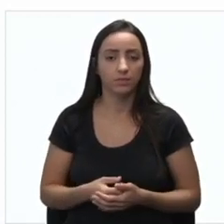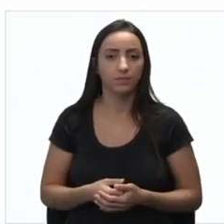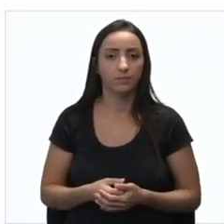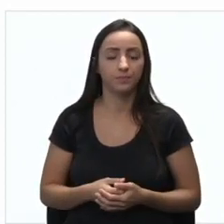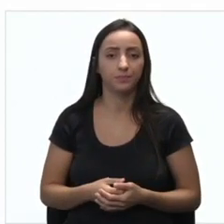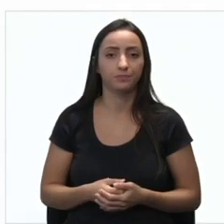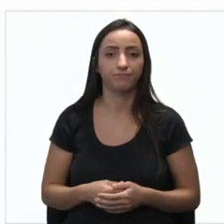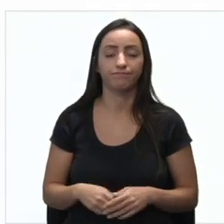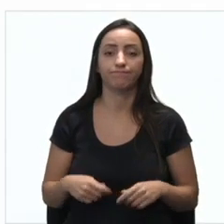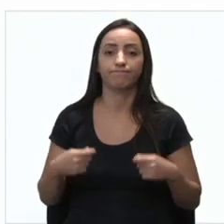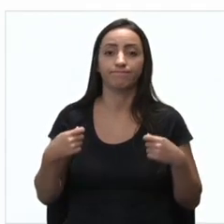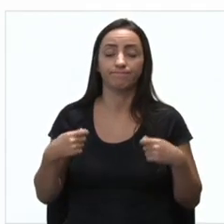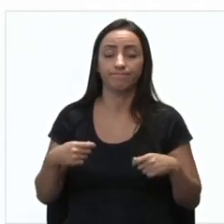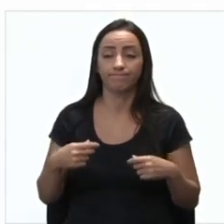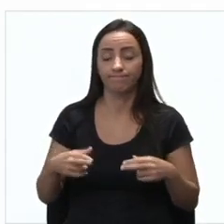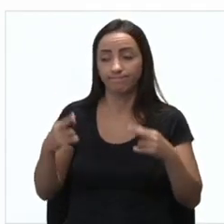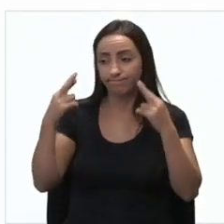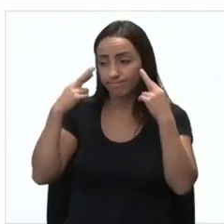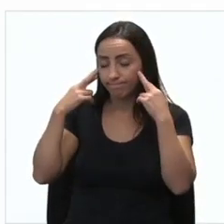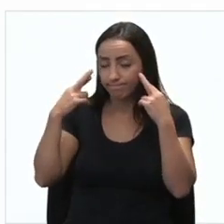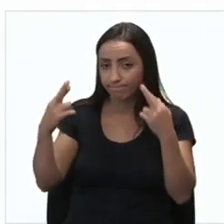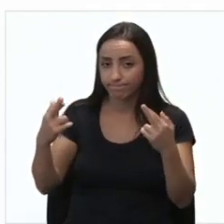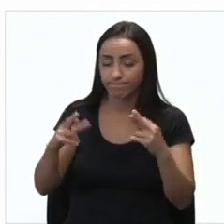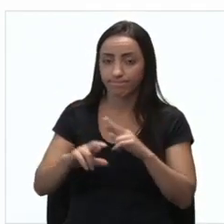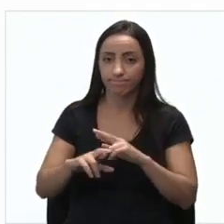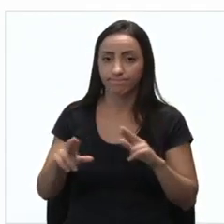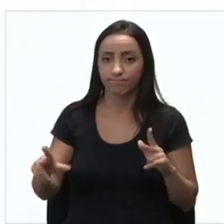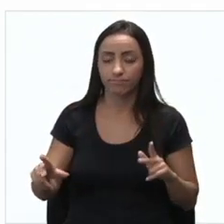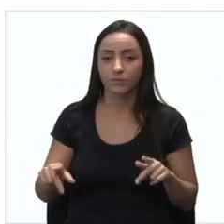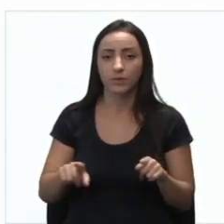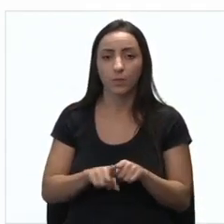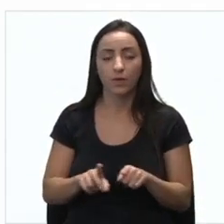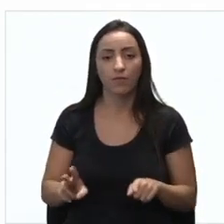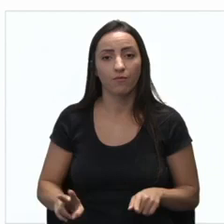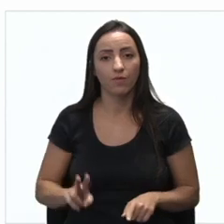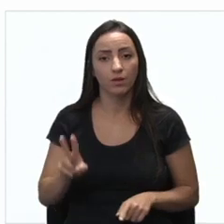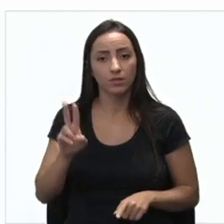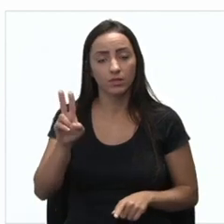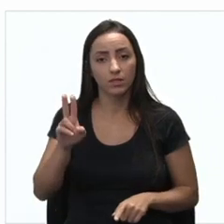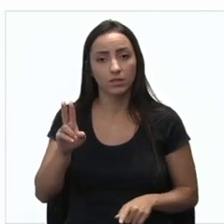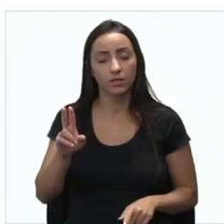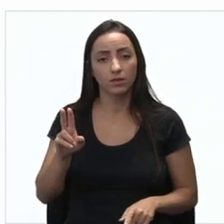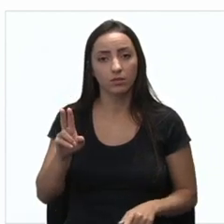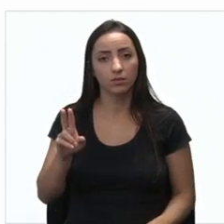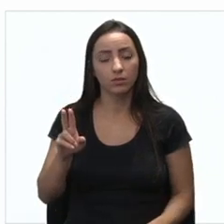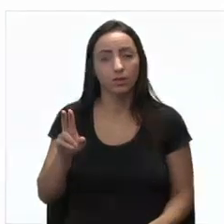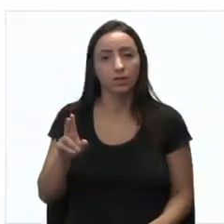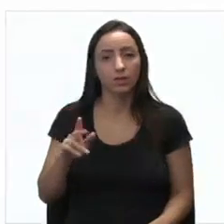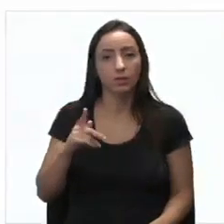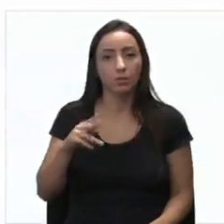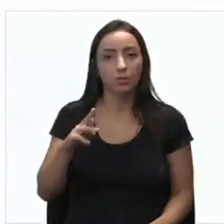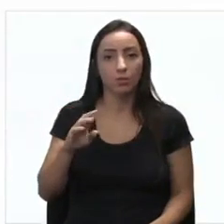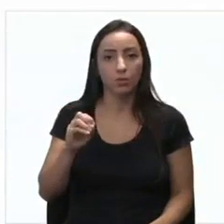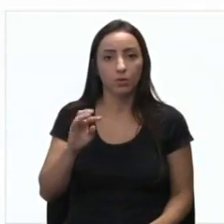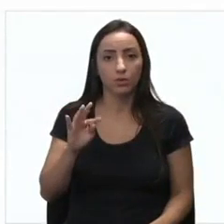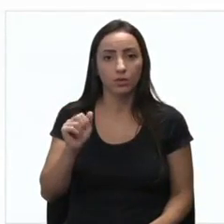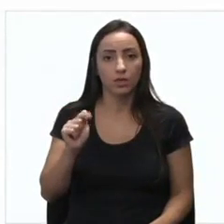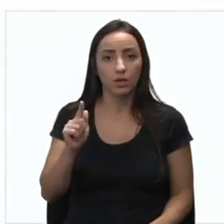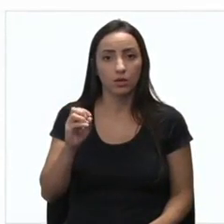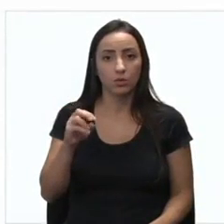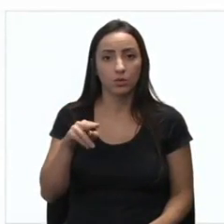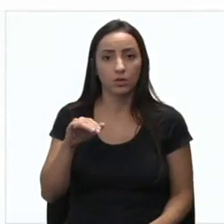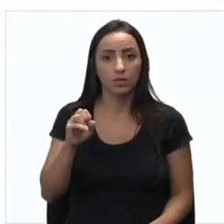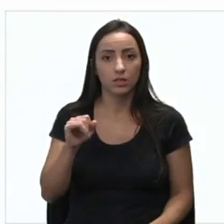deve ressaltar o respeito às diferenças, a valorização do protagonismo de cada sujeito, tanto